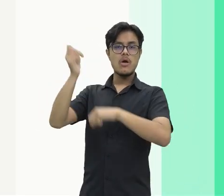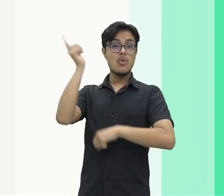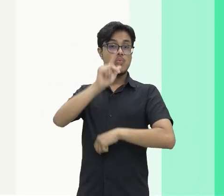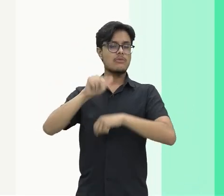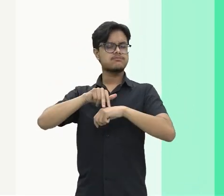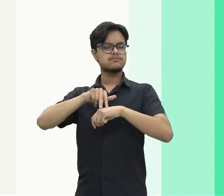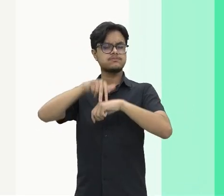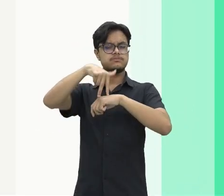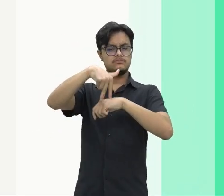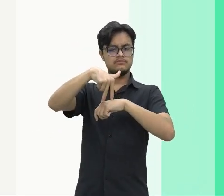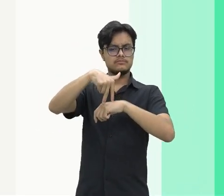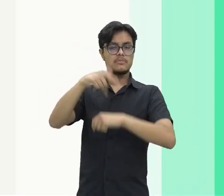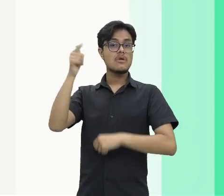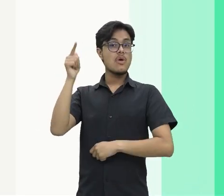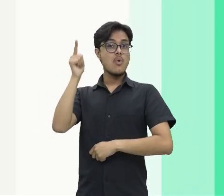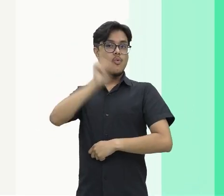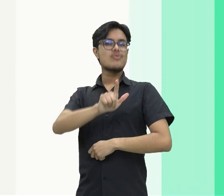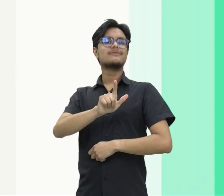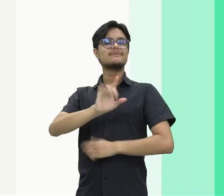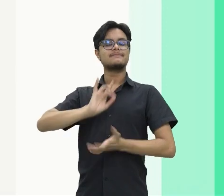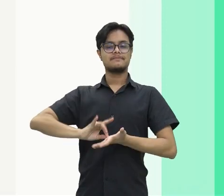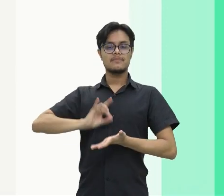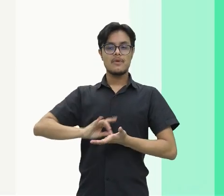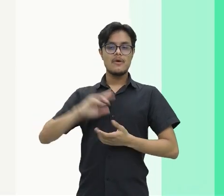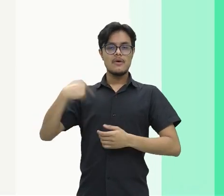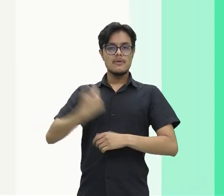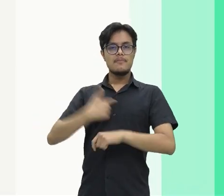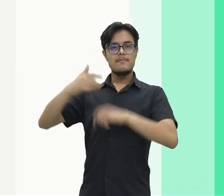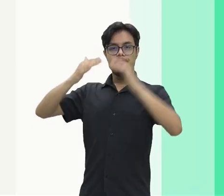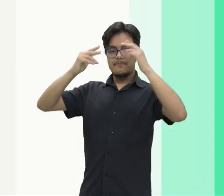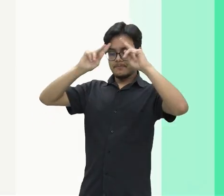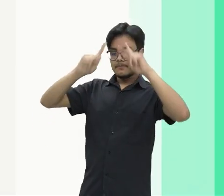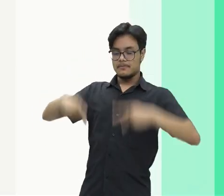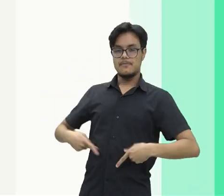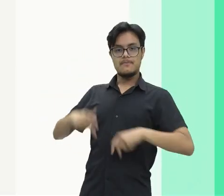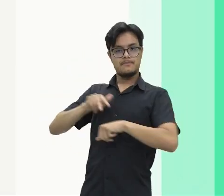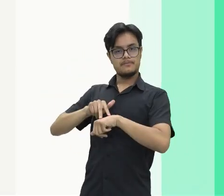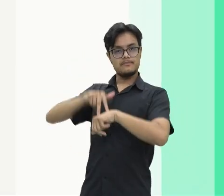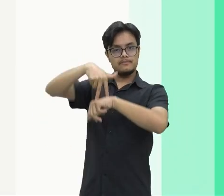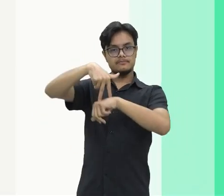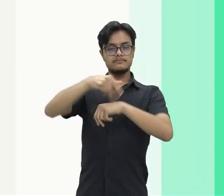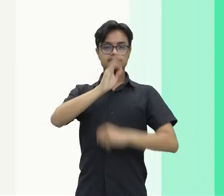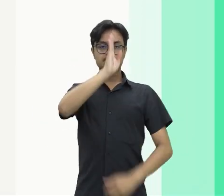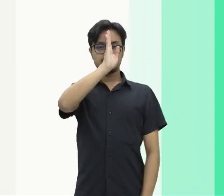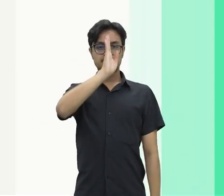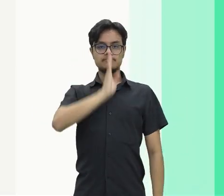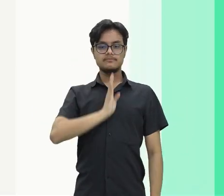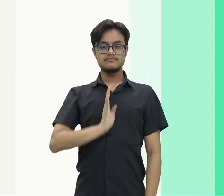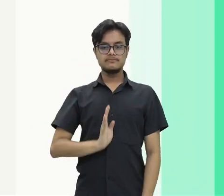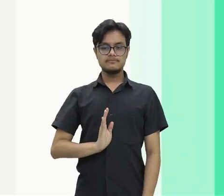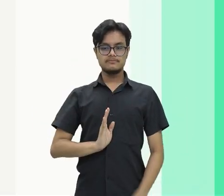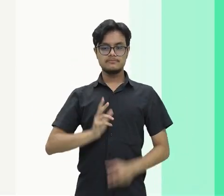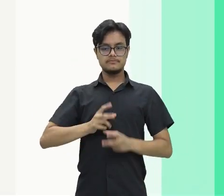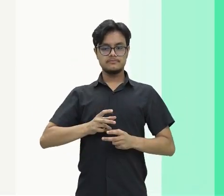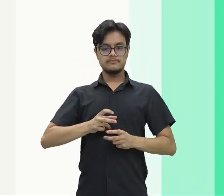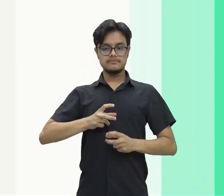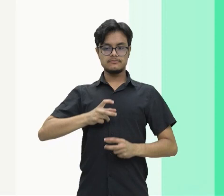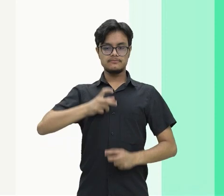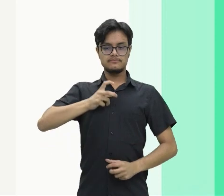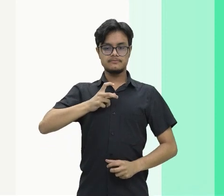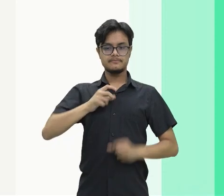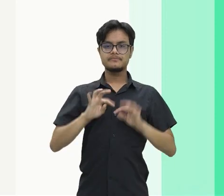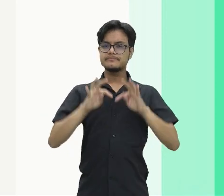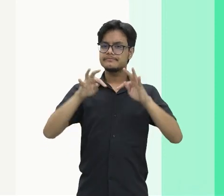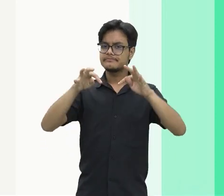pé, que a gente consiga ficar de pé, a gente manter essa estrutura ereta, por exemplo, por causa dos nossos ossos, né? E também em conjunto do